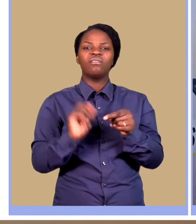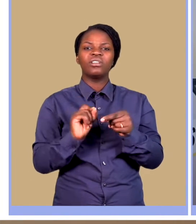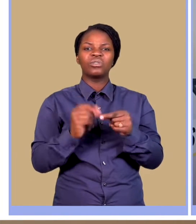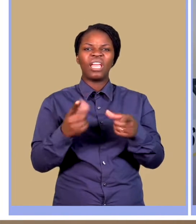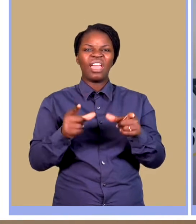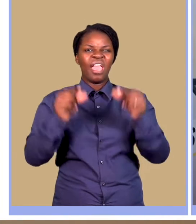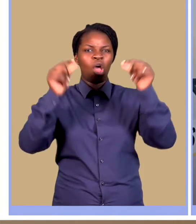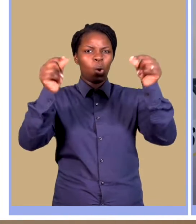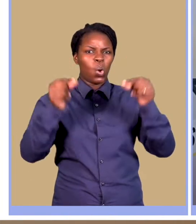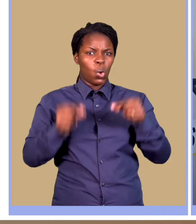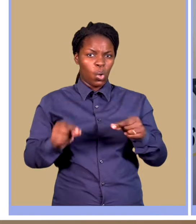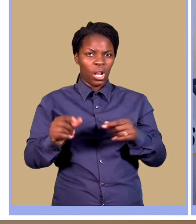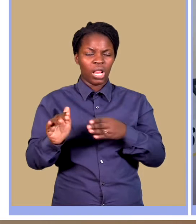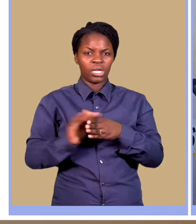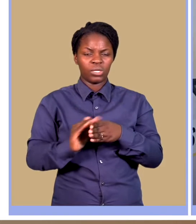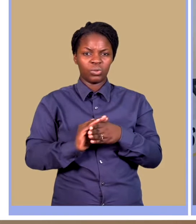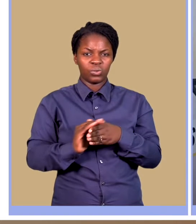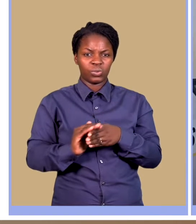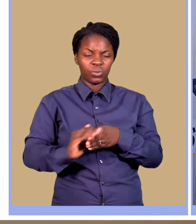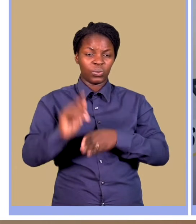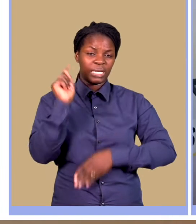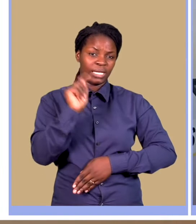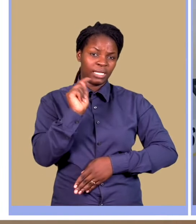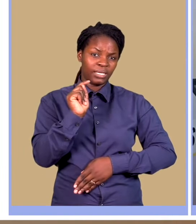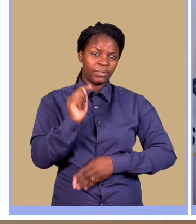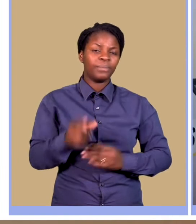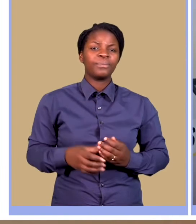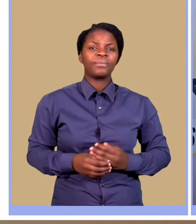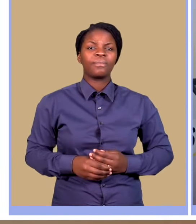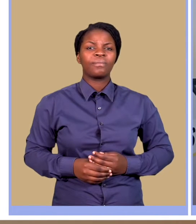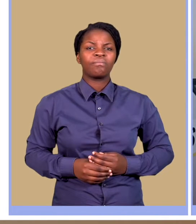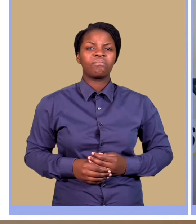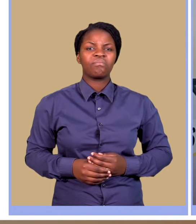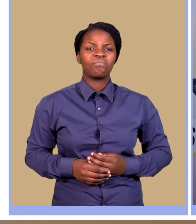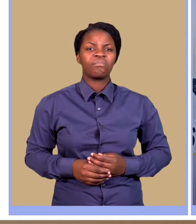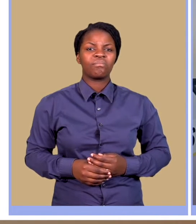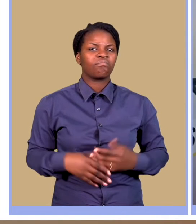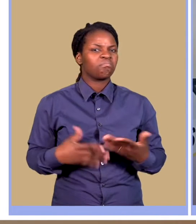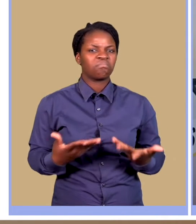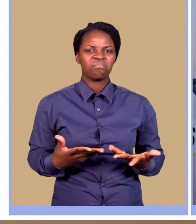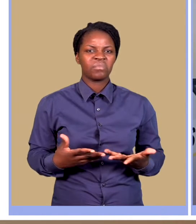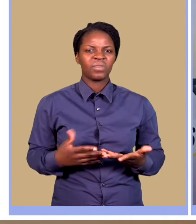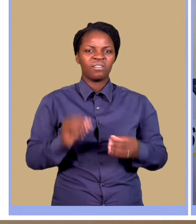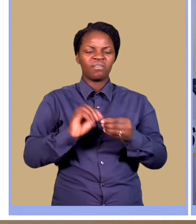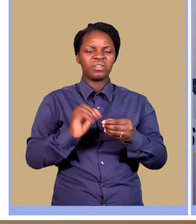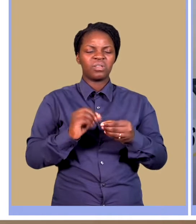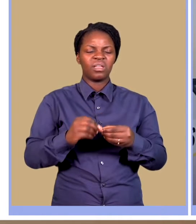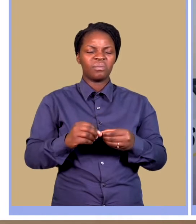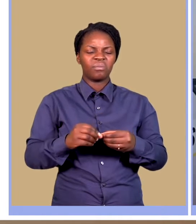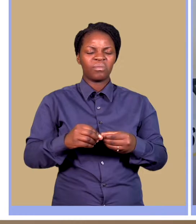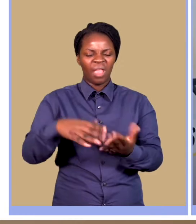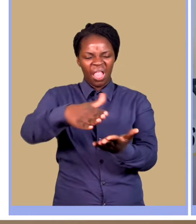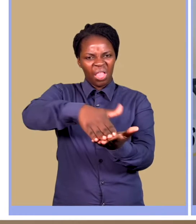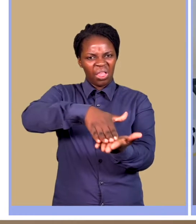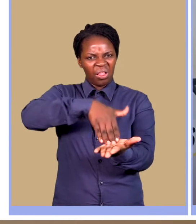panfleto não resiste por muito tempo e aquilo acaba perdendo o seu poder de cola e